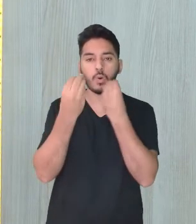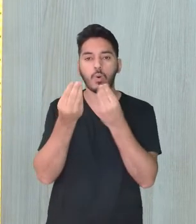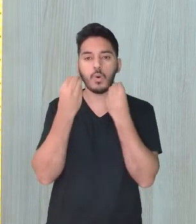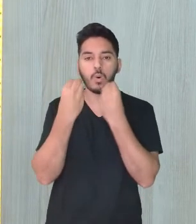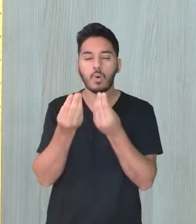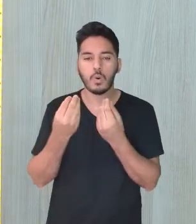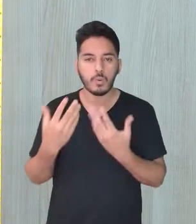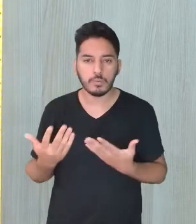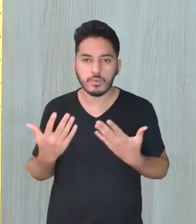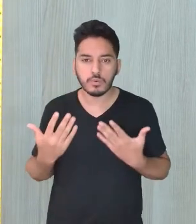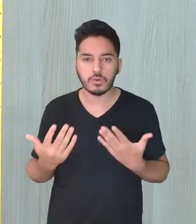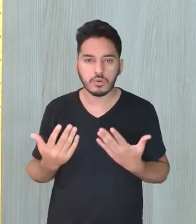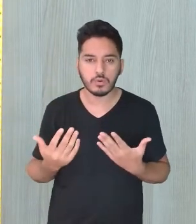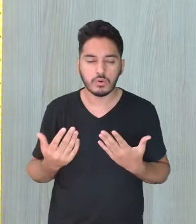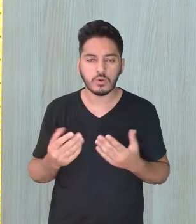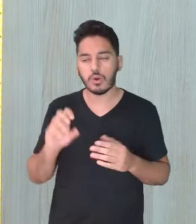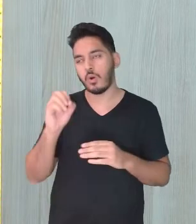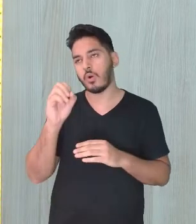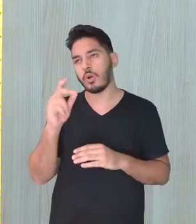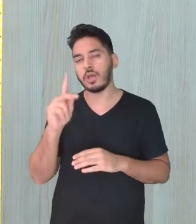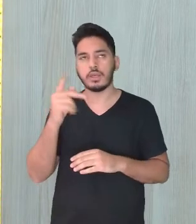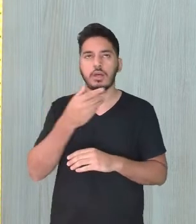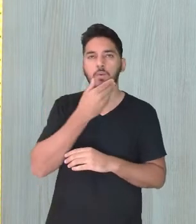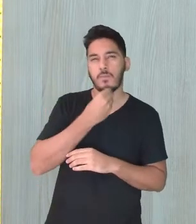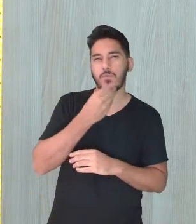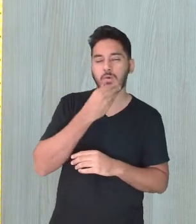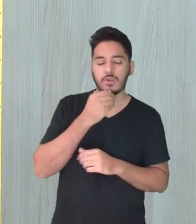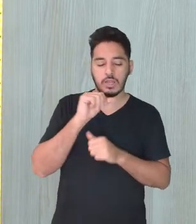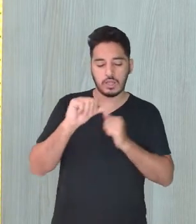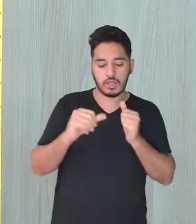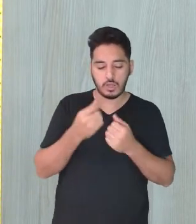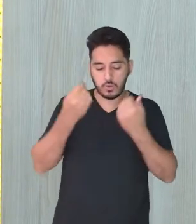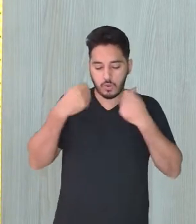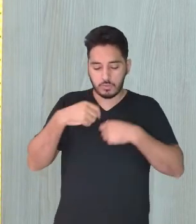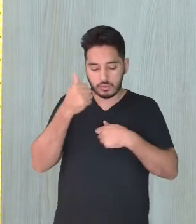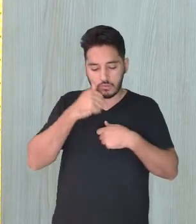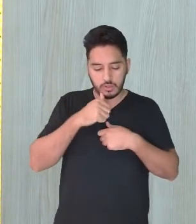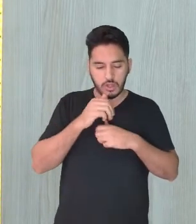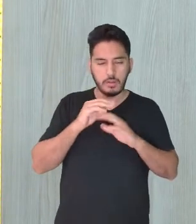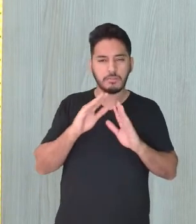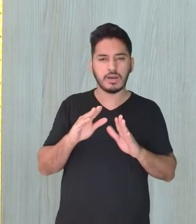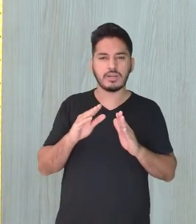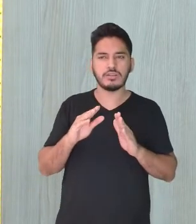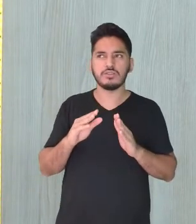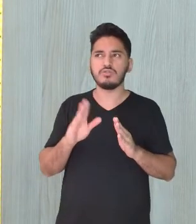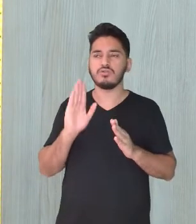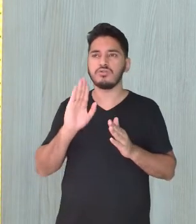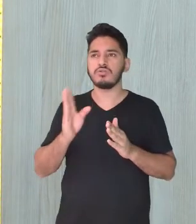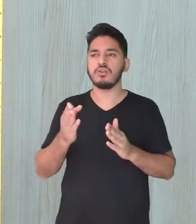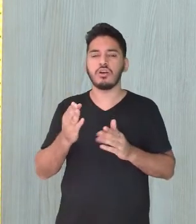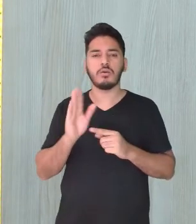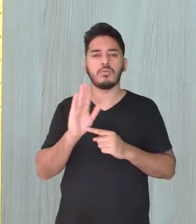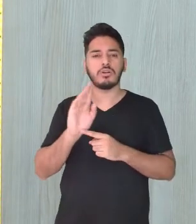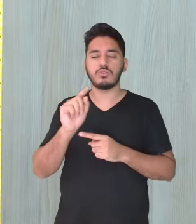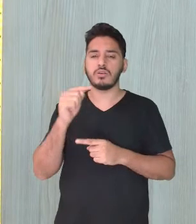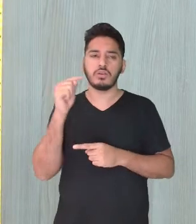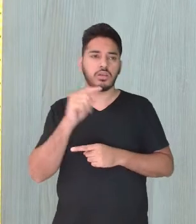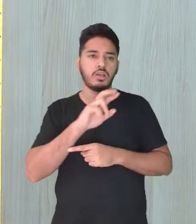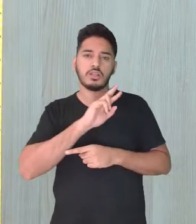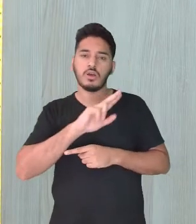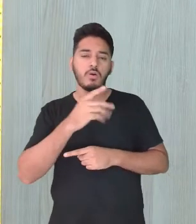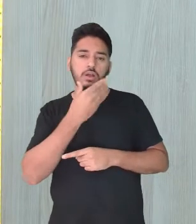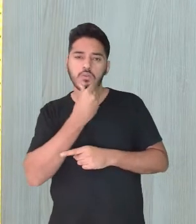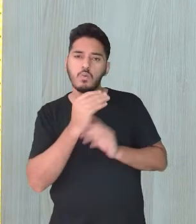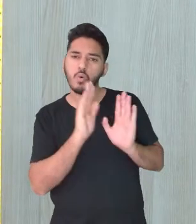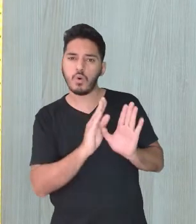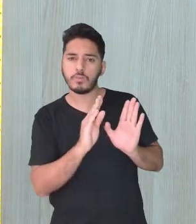Mesmo que fosse um homem vestido de mulher, veja só, já está assinalando ali que aquele lugar não é para ser de um homem,